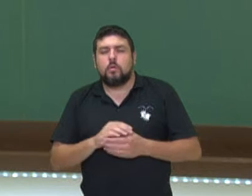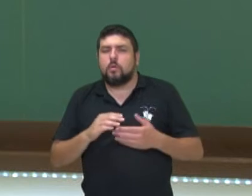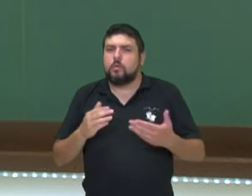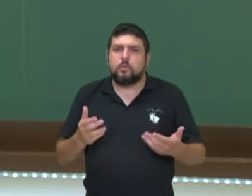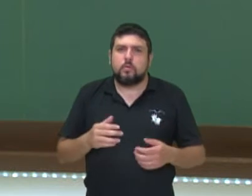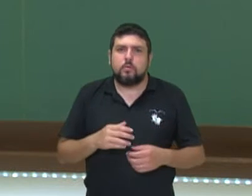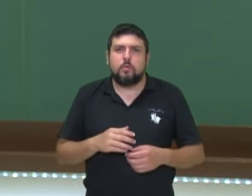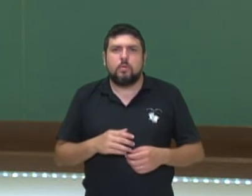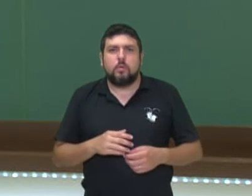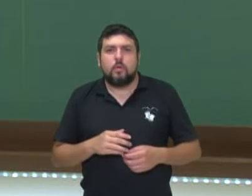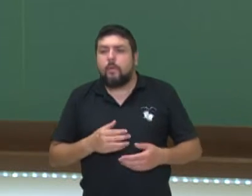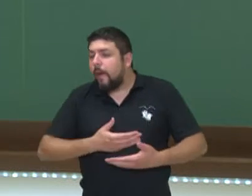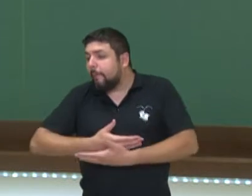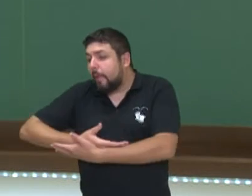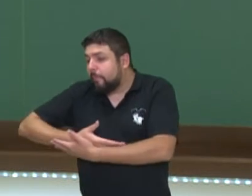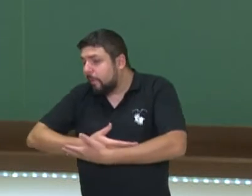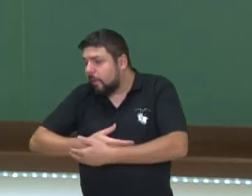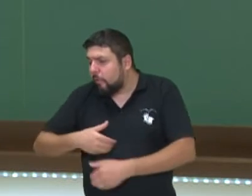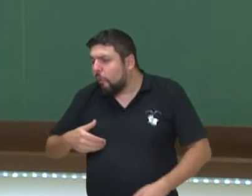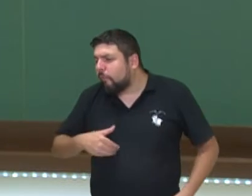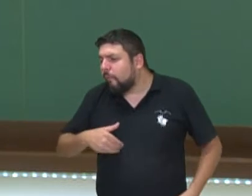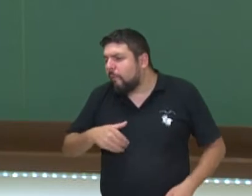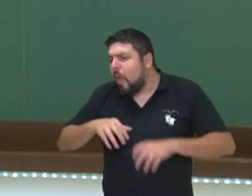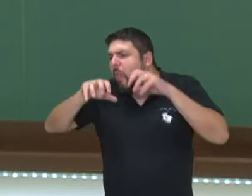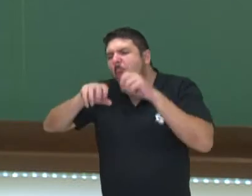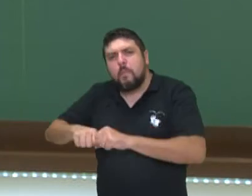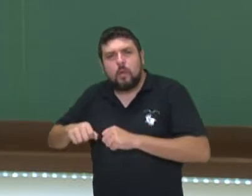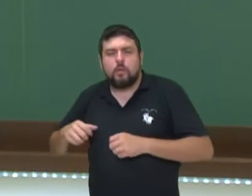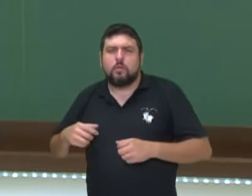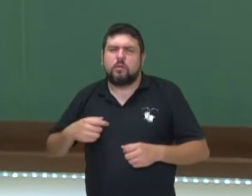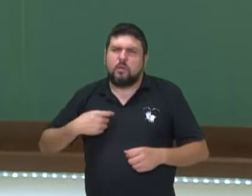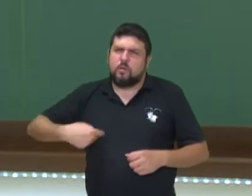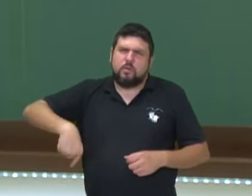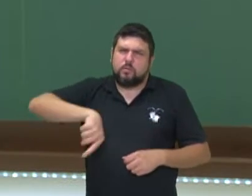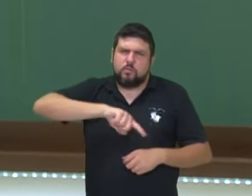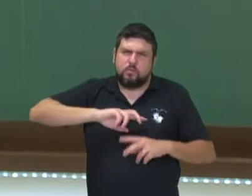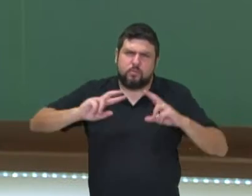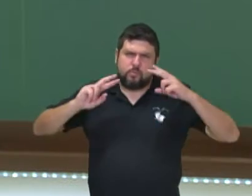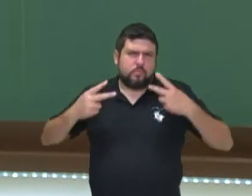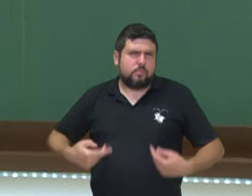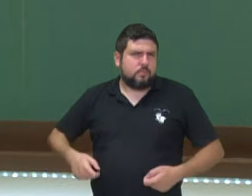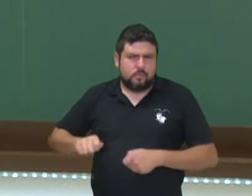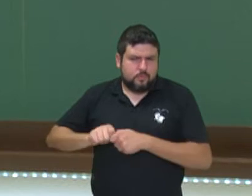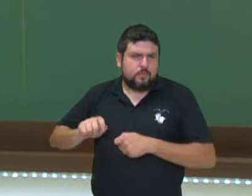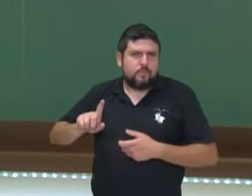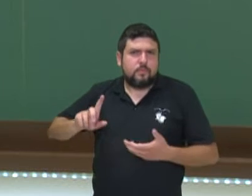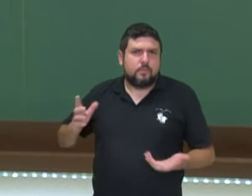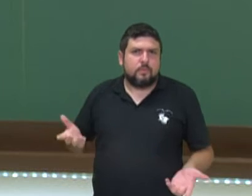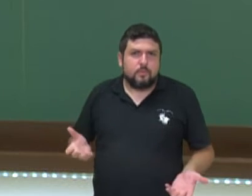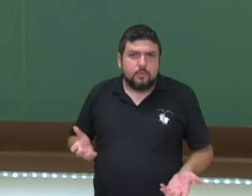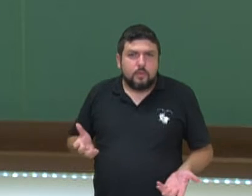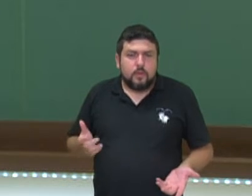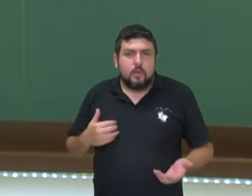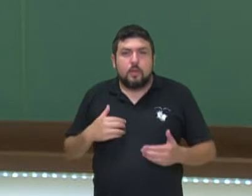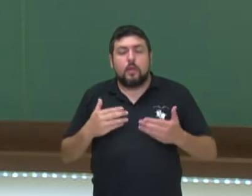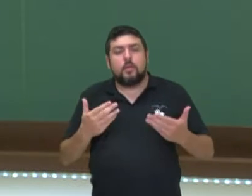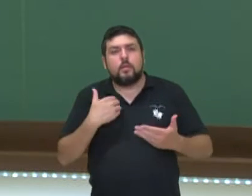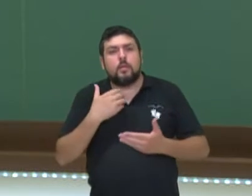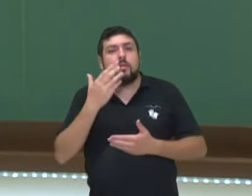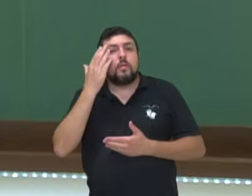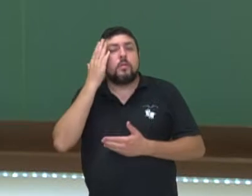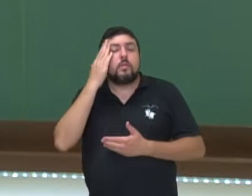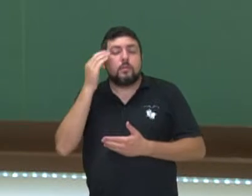uma criancinha porque está com fome, porque a gente tem noção de que isso seria errado. Então, nós temos a capacidade